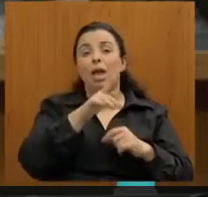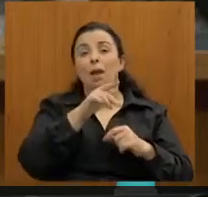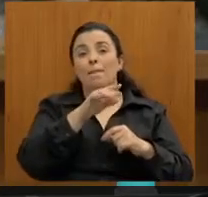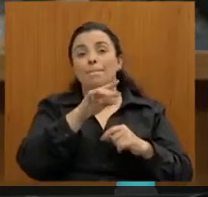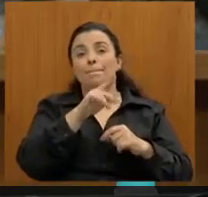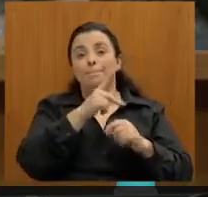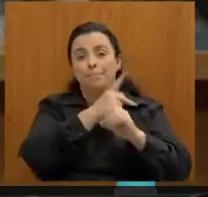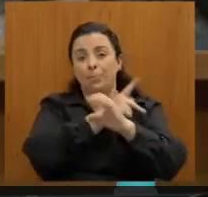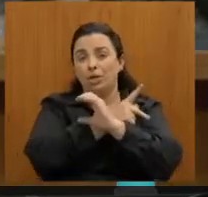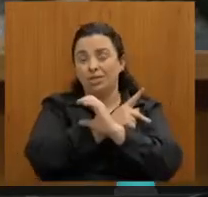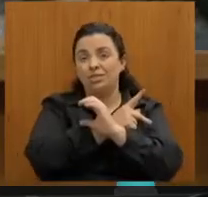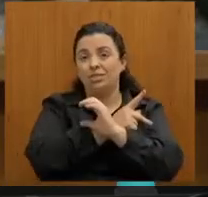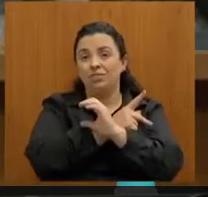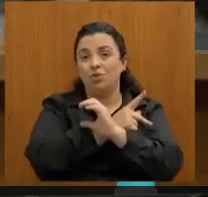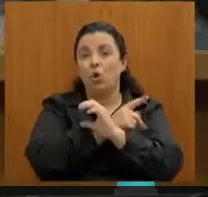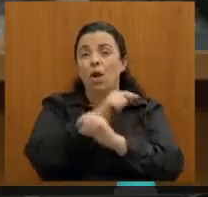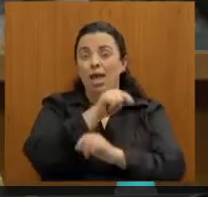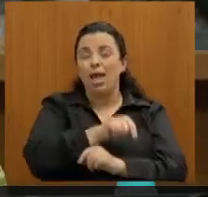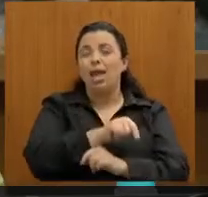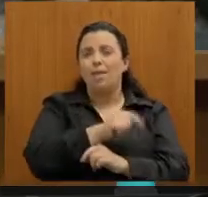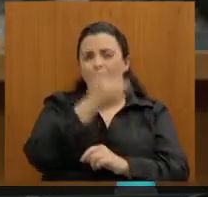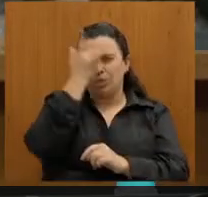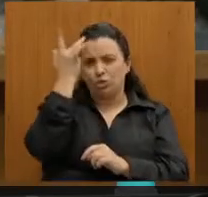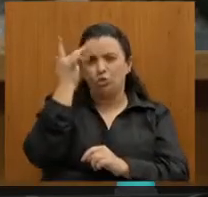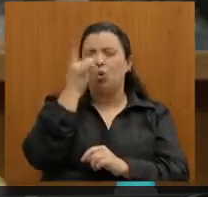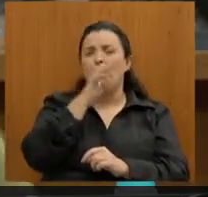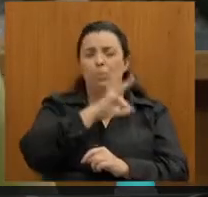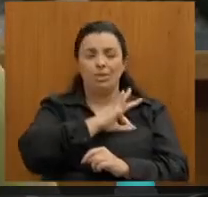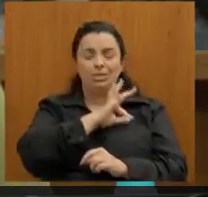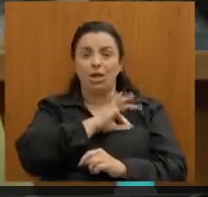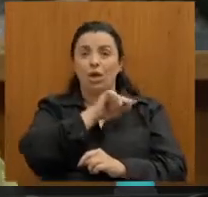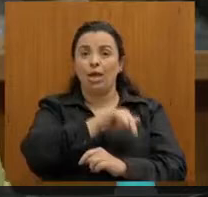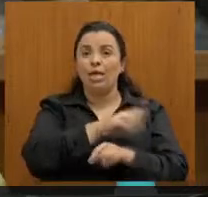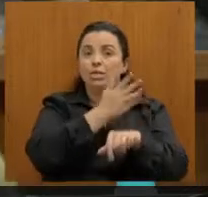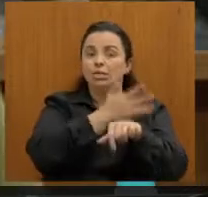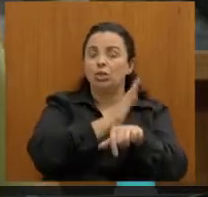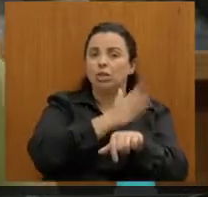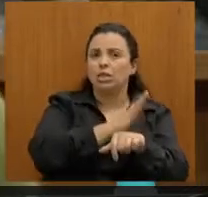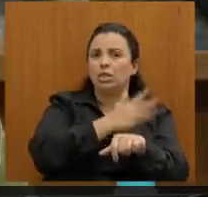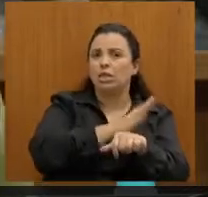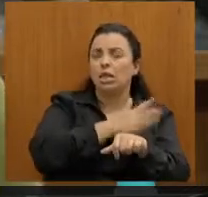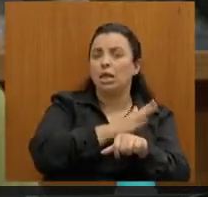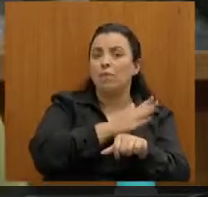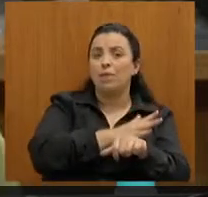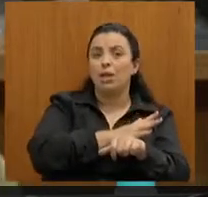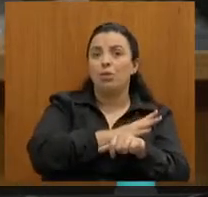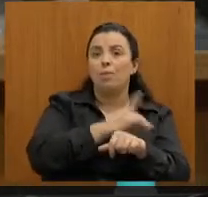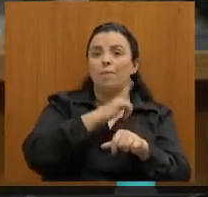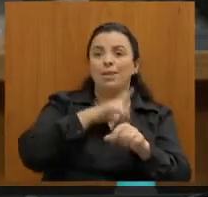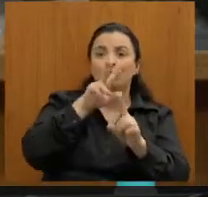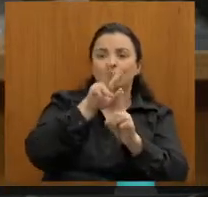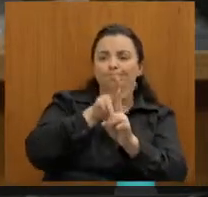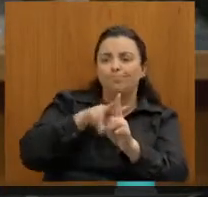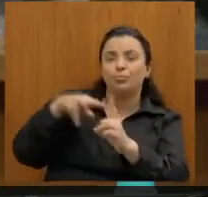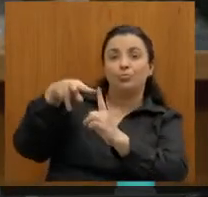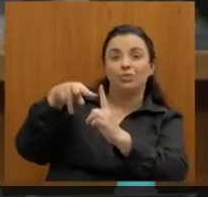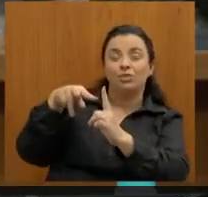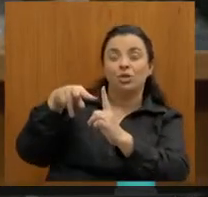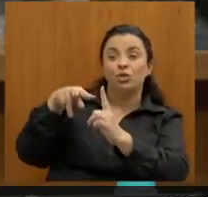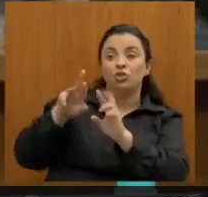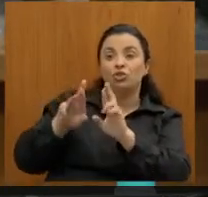Civil policiais que estão sendo treinados para ter um olhar diferenciado da cena do crime